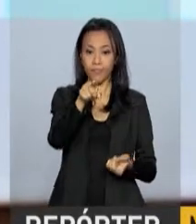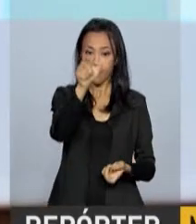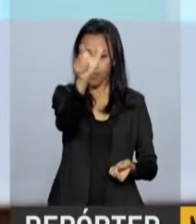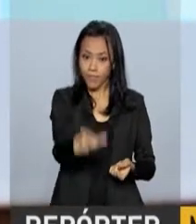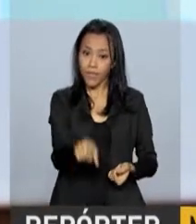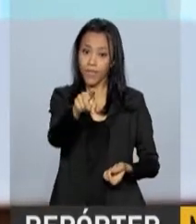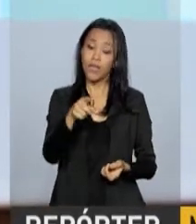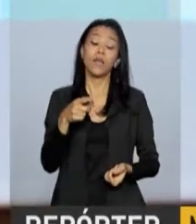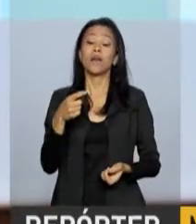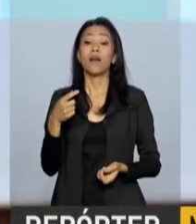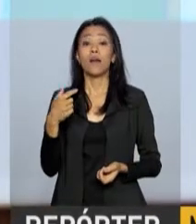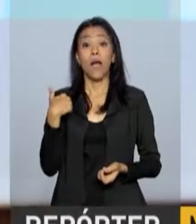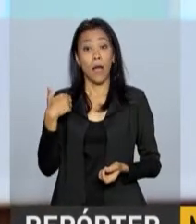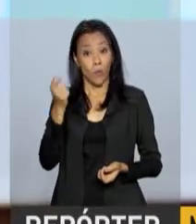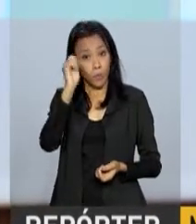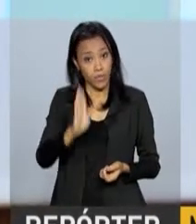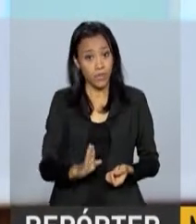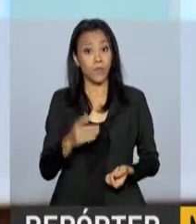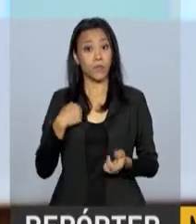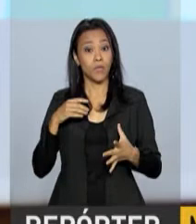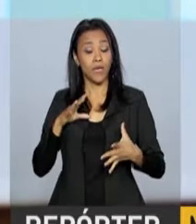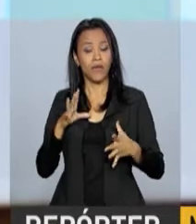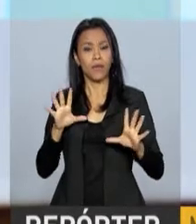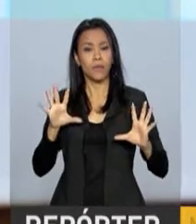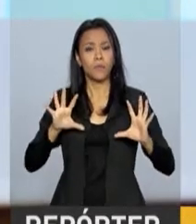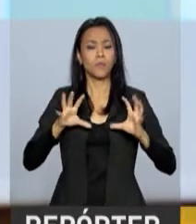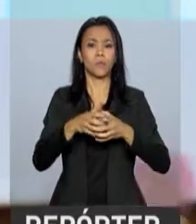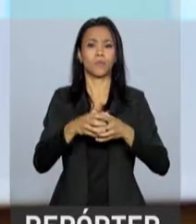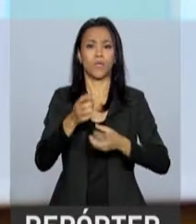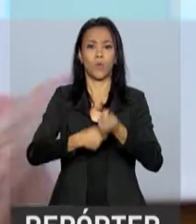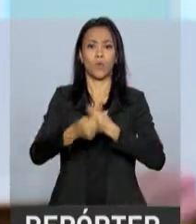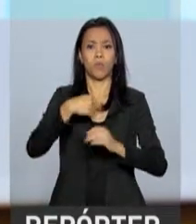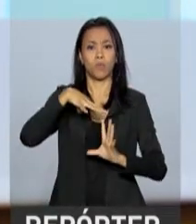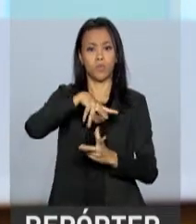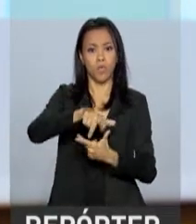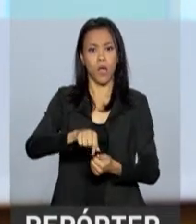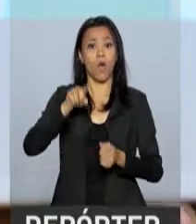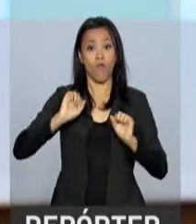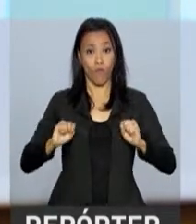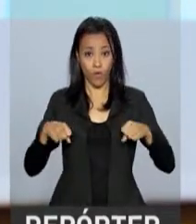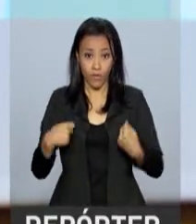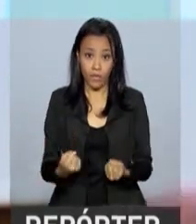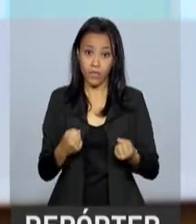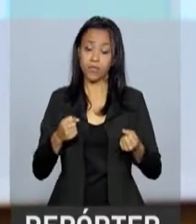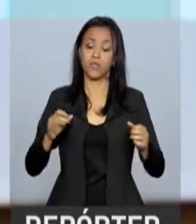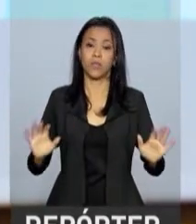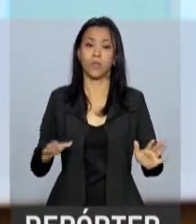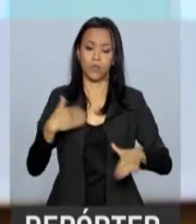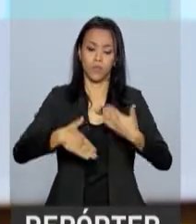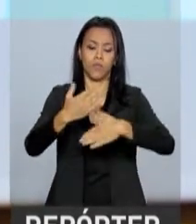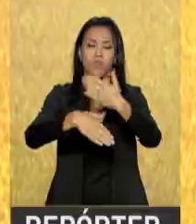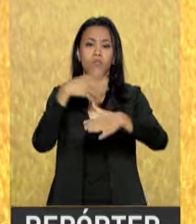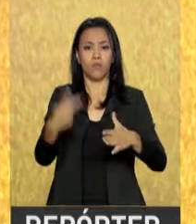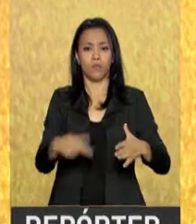será maior na economia mundial e vemos muito potencial que isso fortalece o crescimento econômico o crescimento da